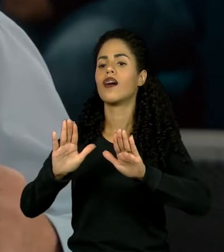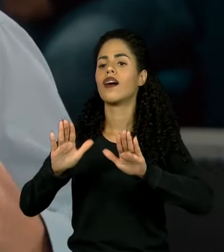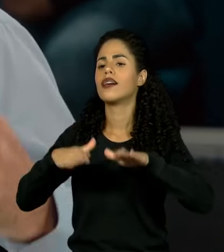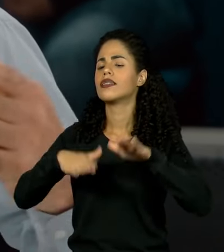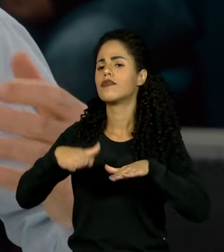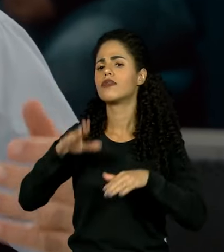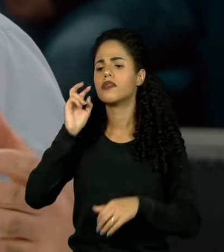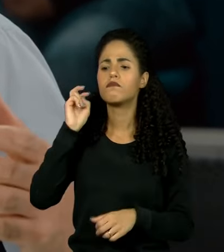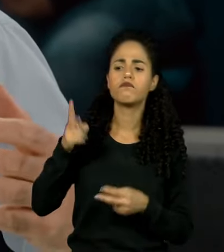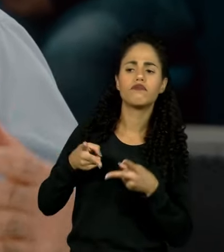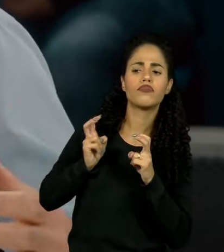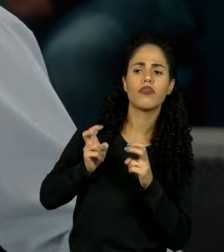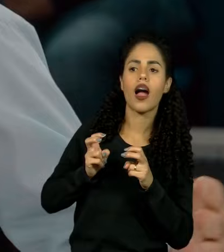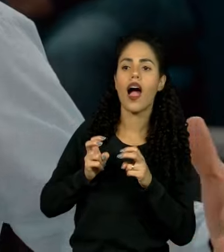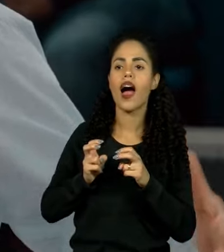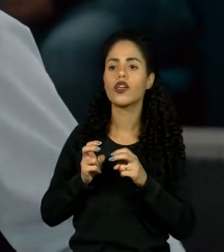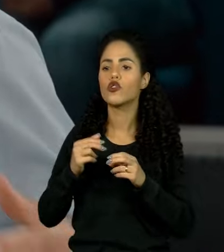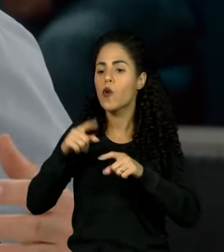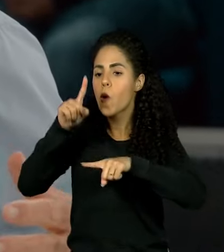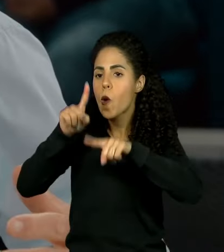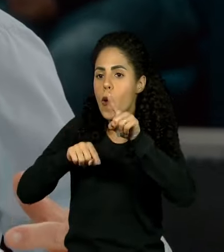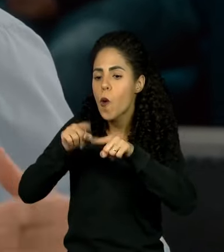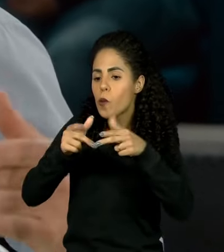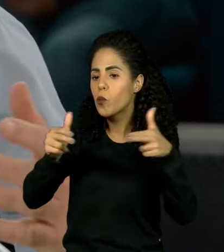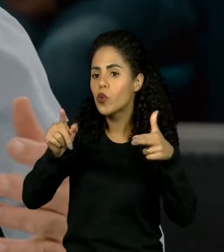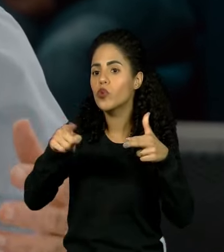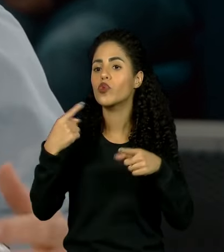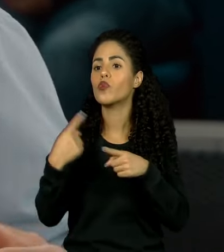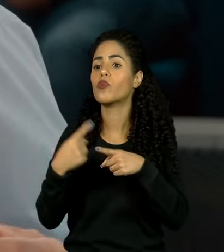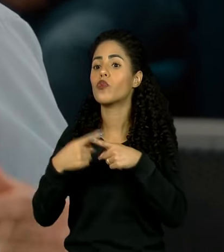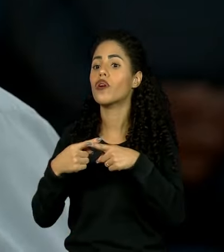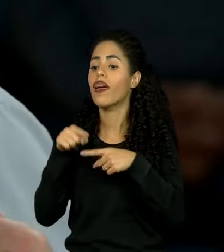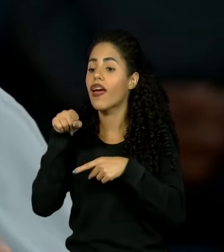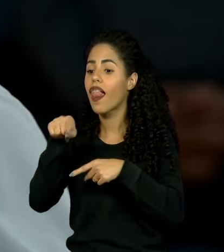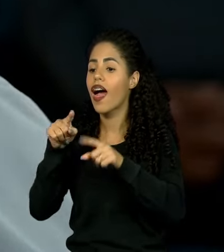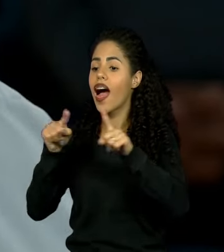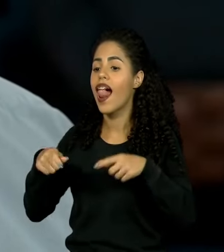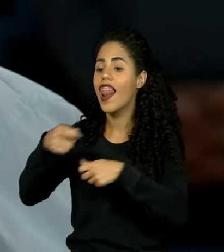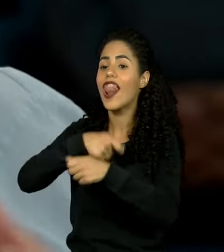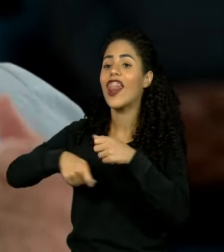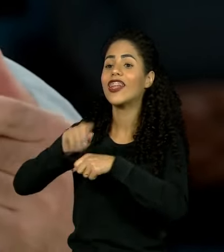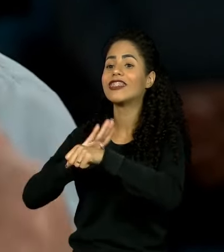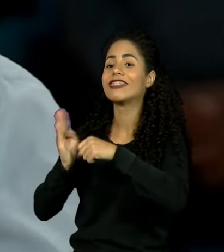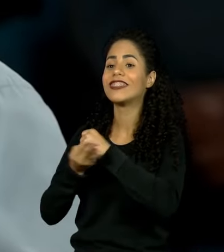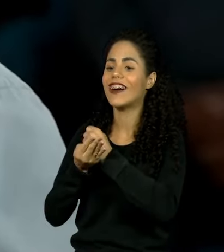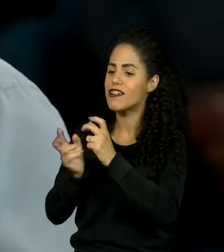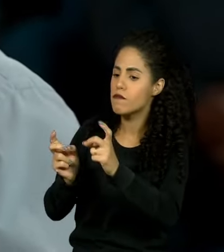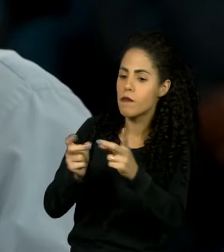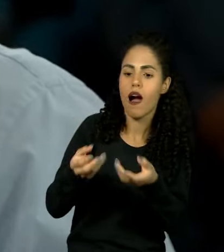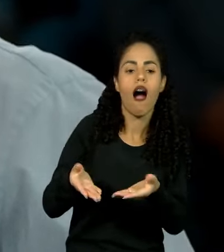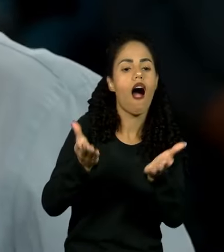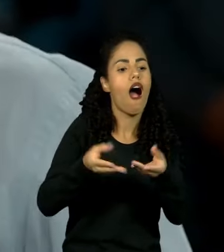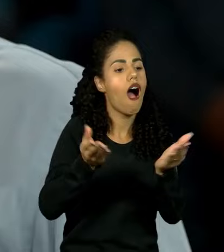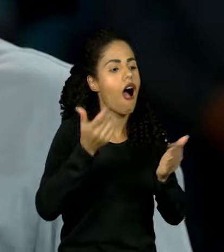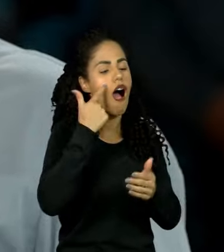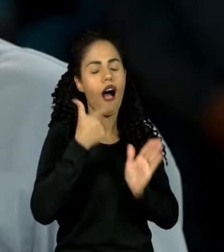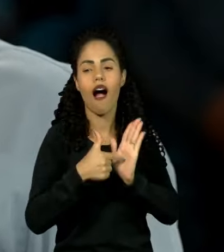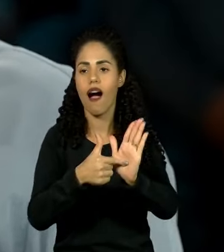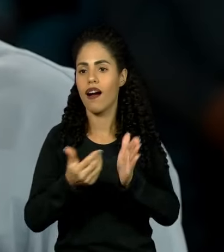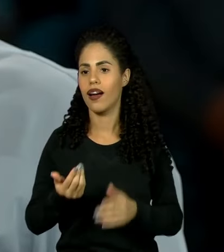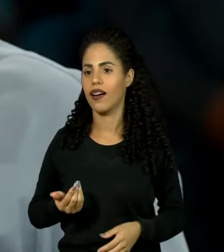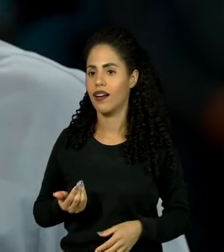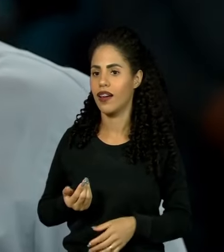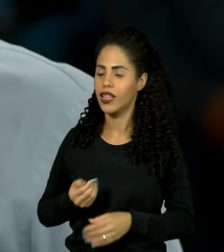olha você tá usando aquele produto porque o comércio fez a promoção o comércio divulgou o comércio colocou no pon de venda então o